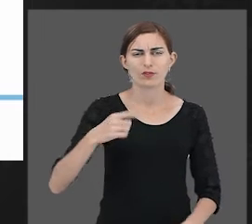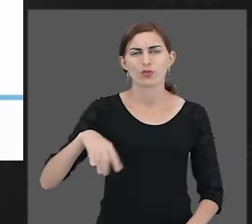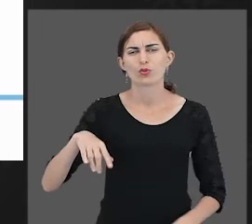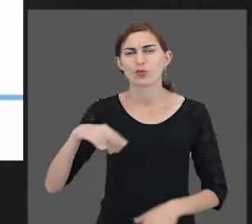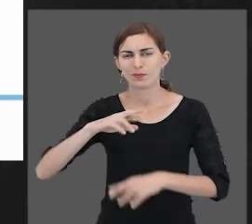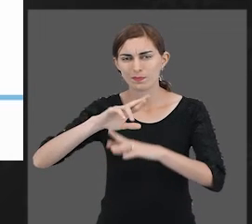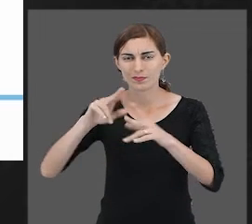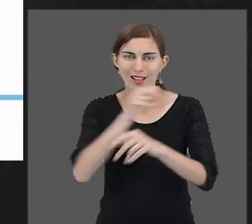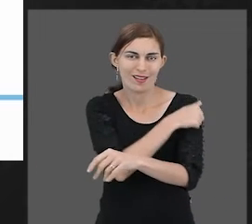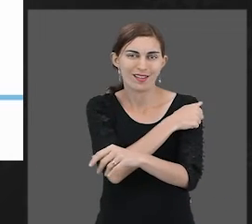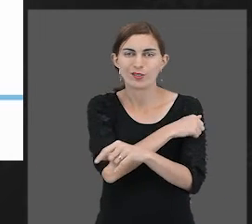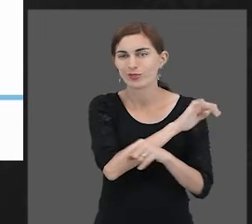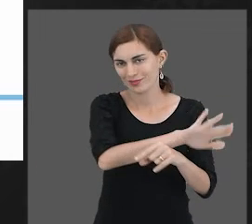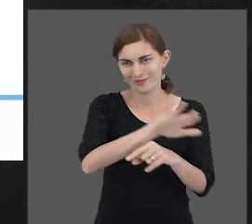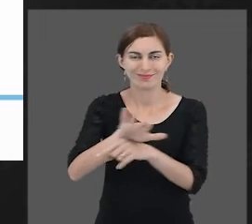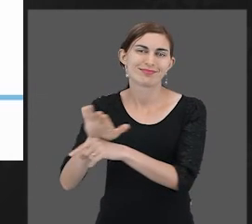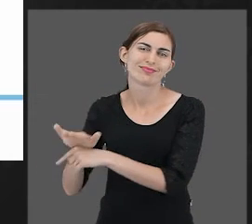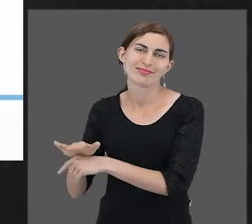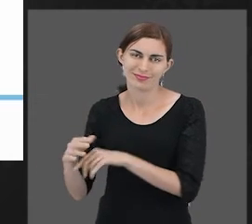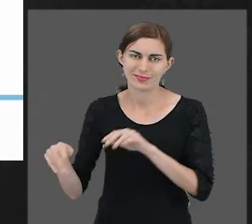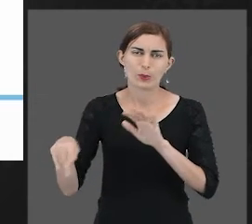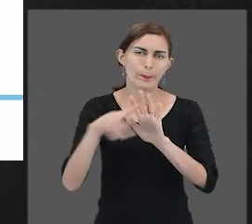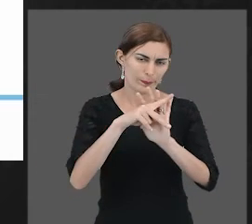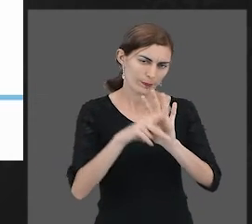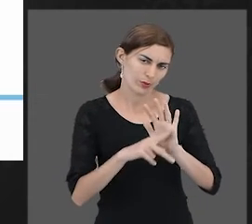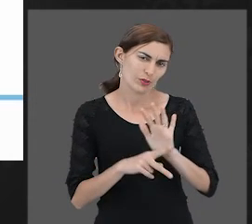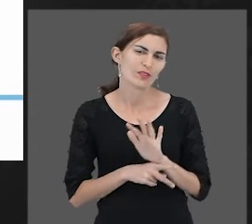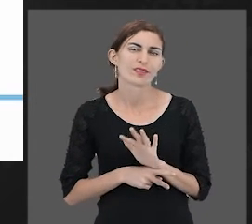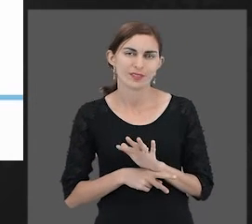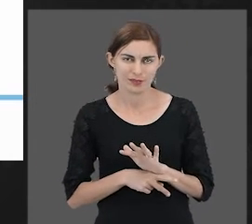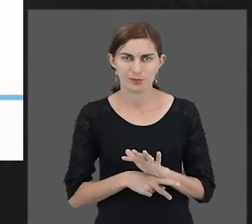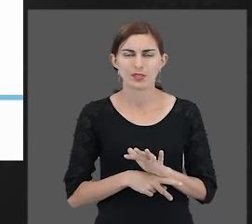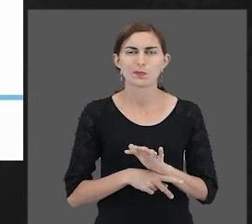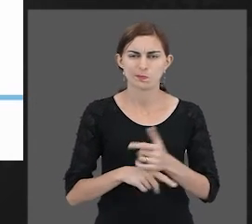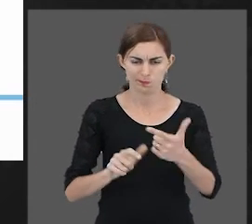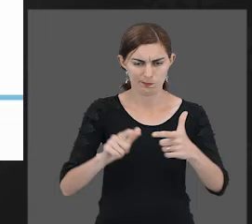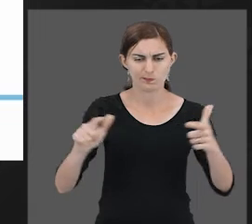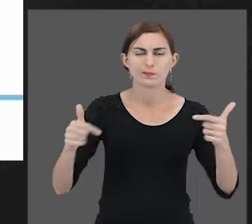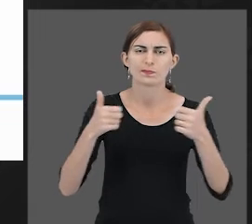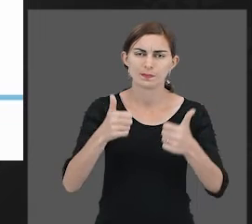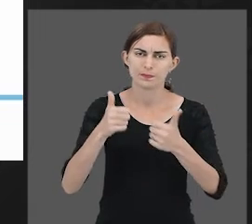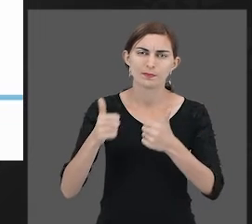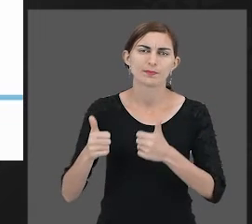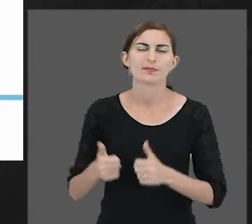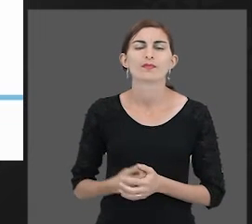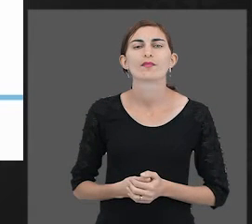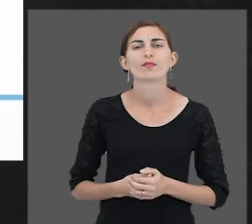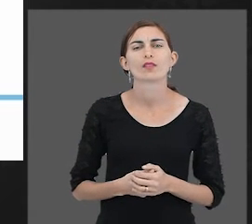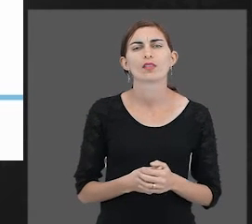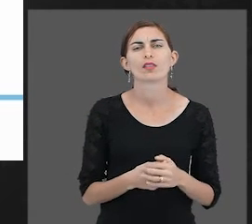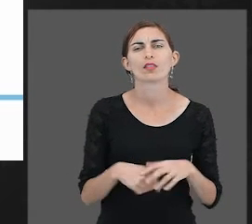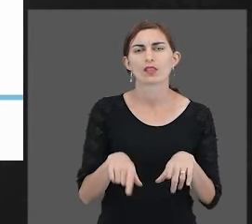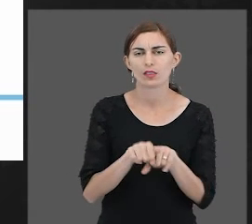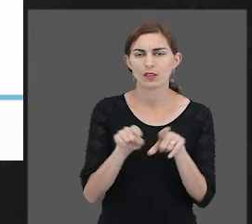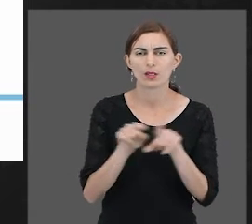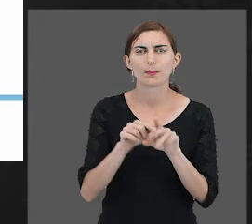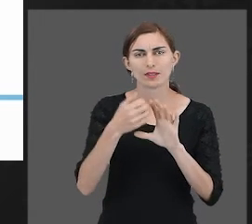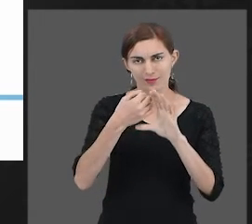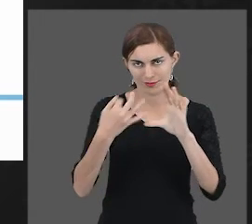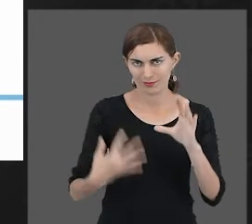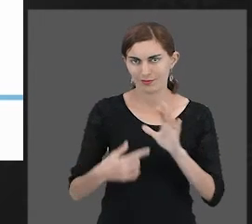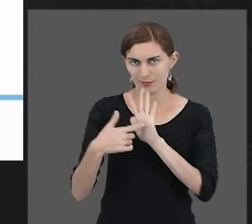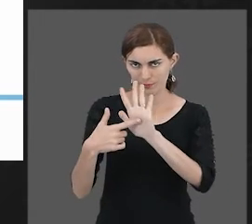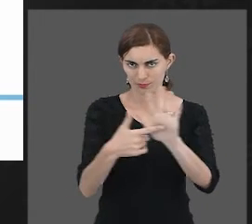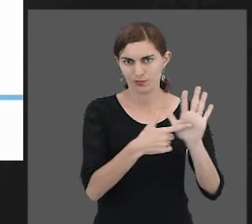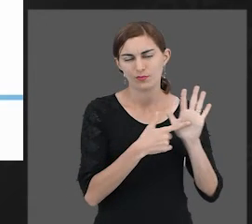1.117.000 alunos beneficiados, ok? Então, ele é um programa de uma abrangência bem grande e com essas